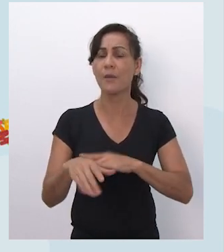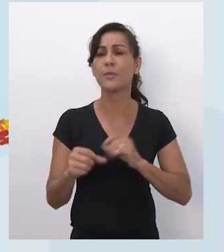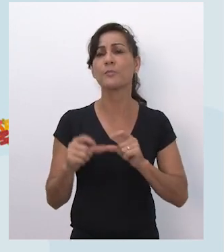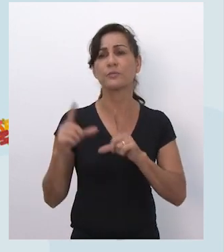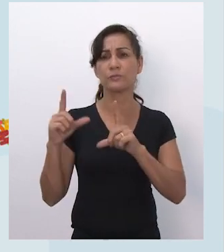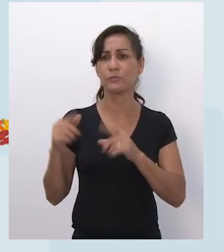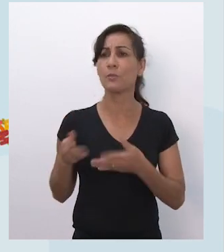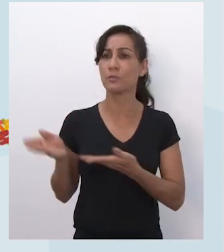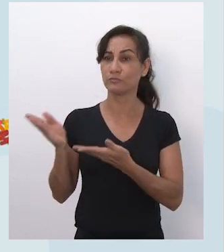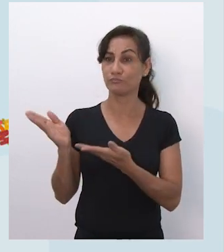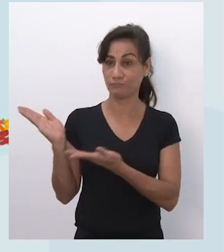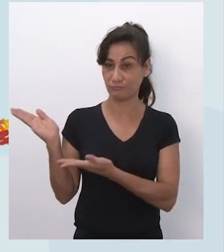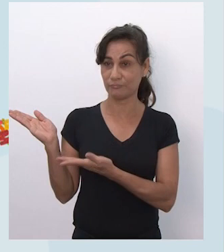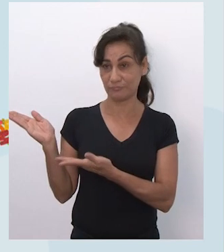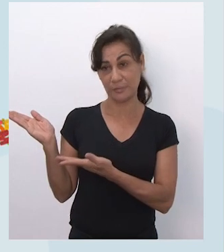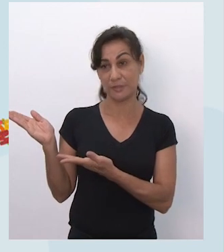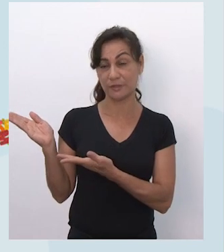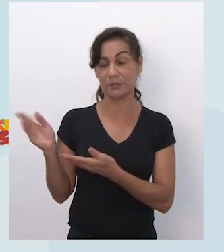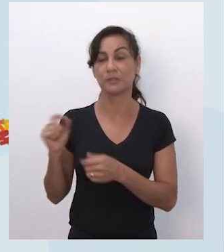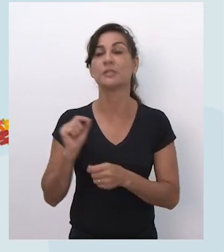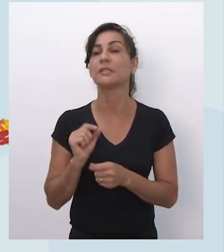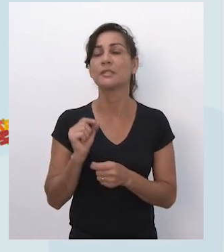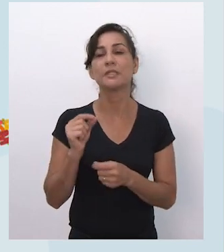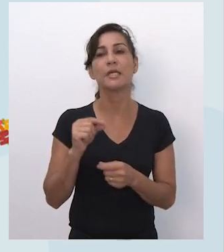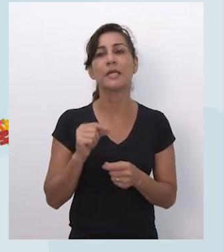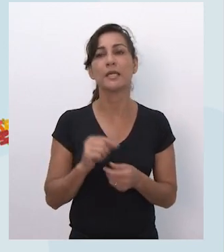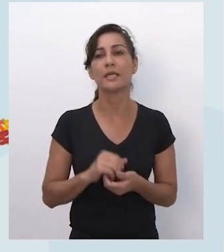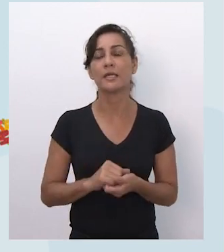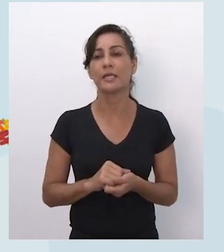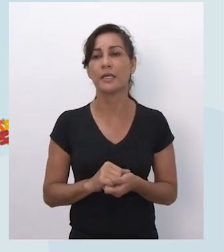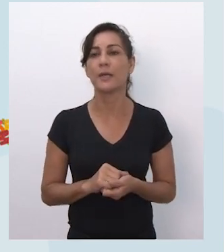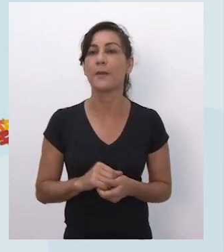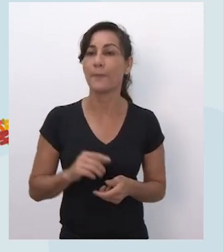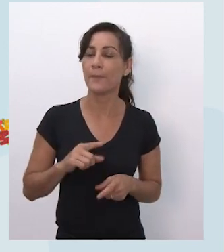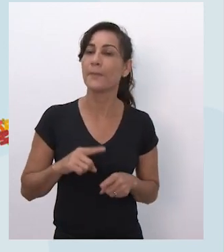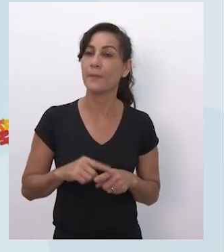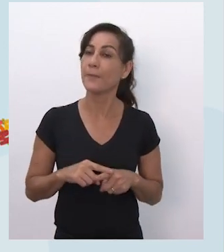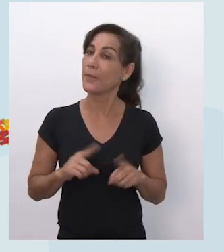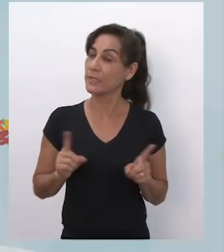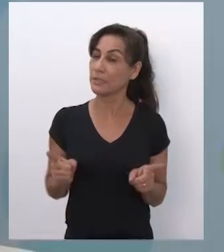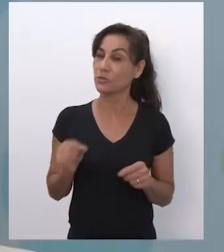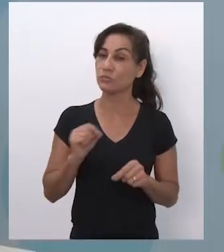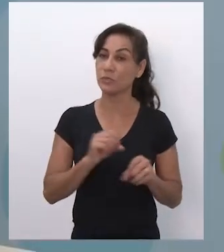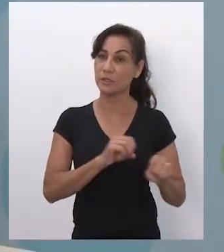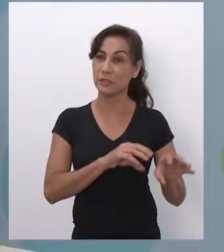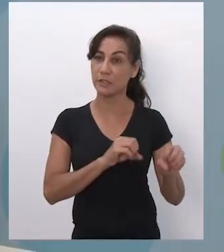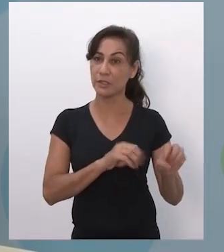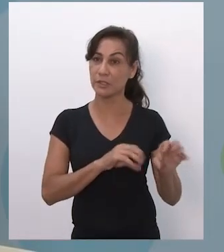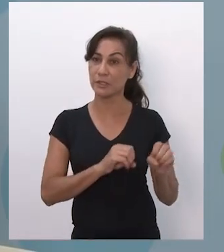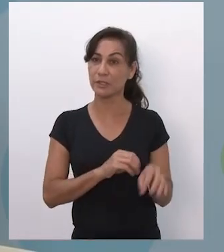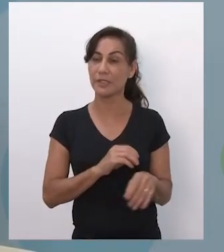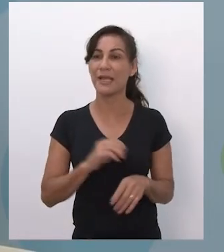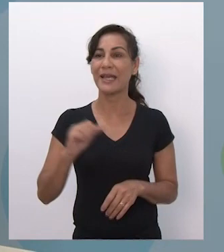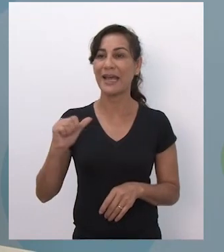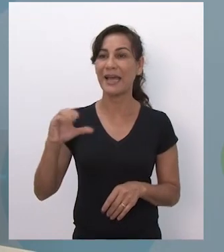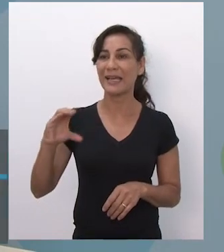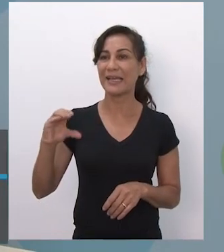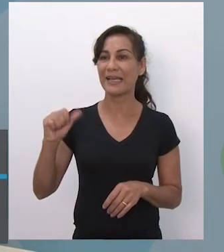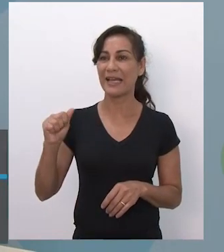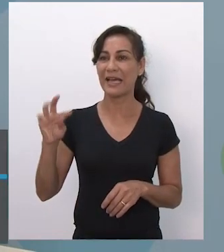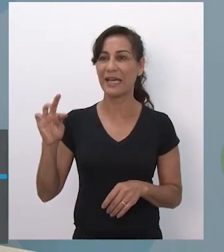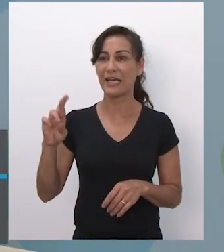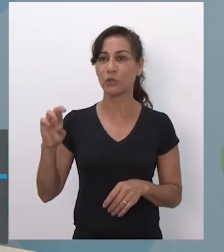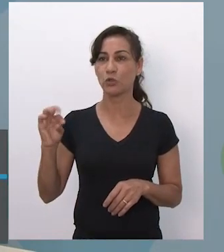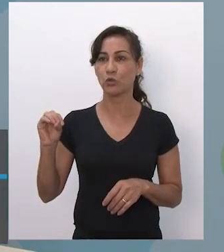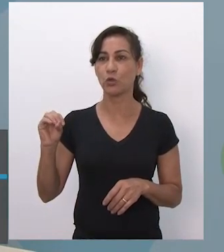né, a ideia da educação cartográfica, mas uma das vertentes aí dessa educação cartográfica, e que é extremamente